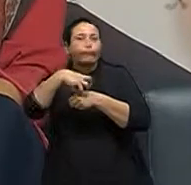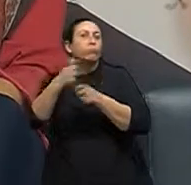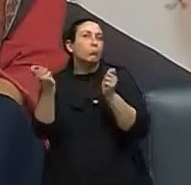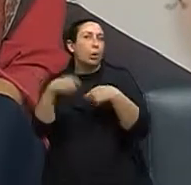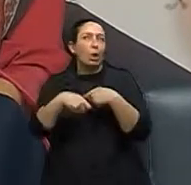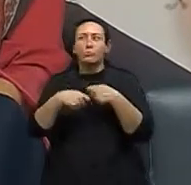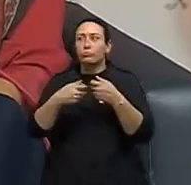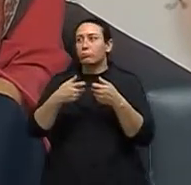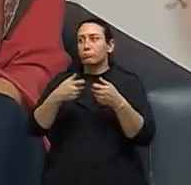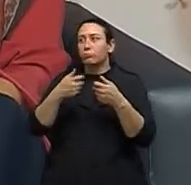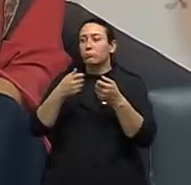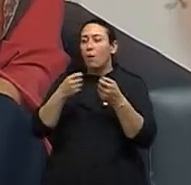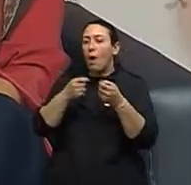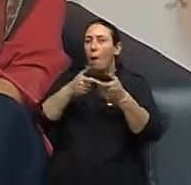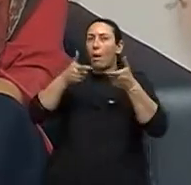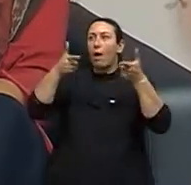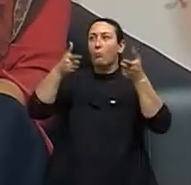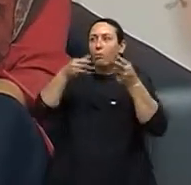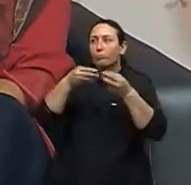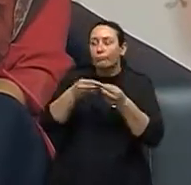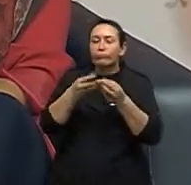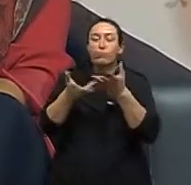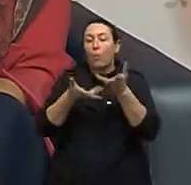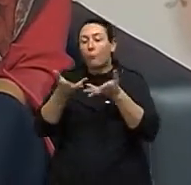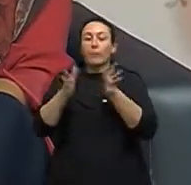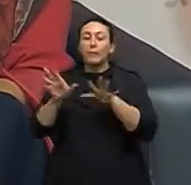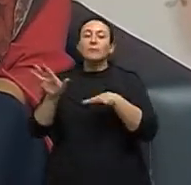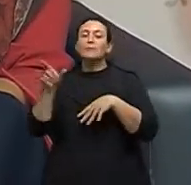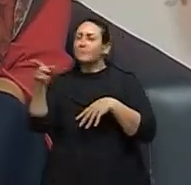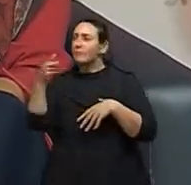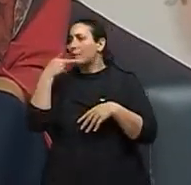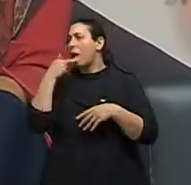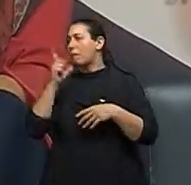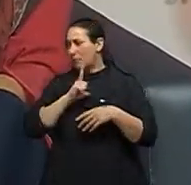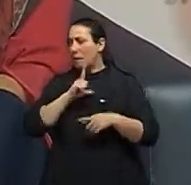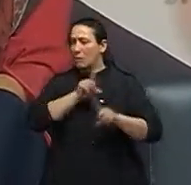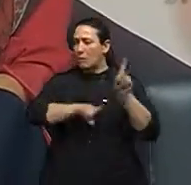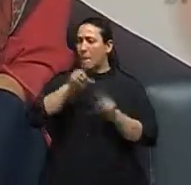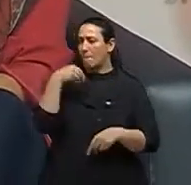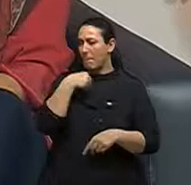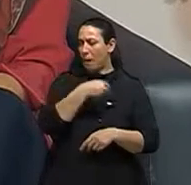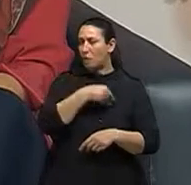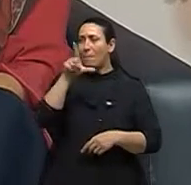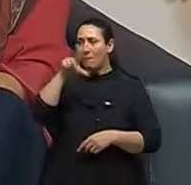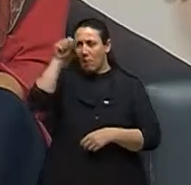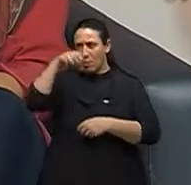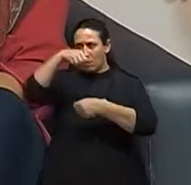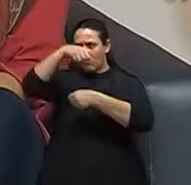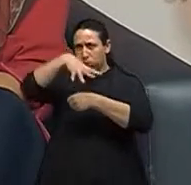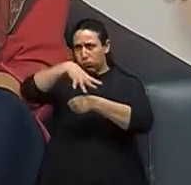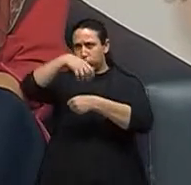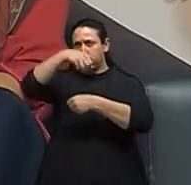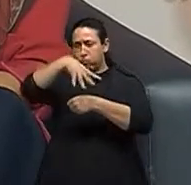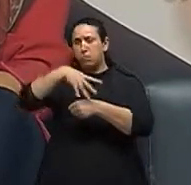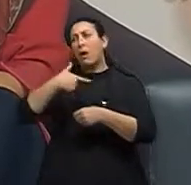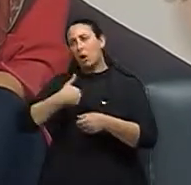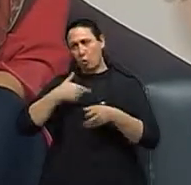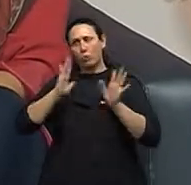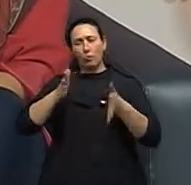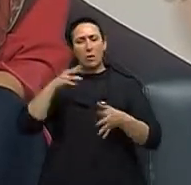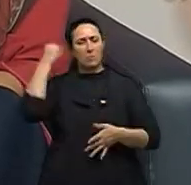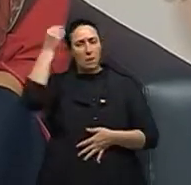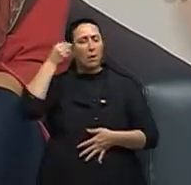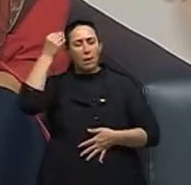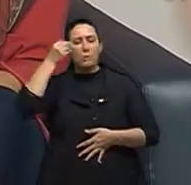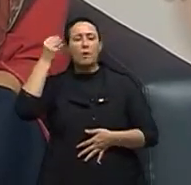a Ráo terapia O senhor falou Às vezes o médico opta pela radioterapia eu não sei eu tenho algumas experiências